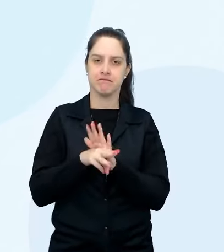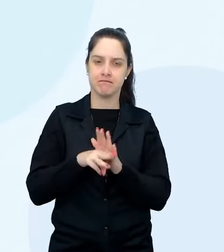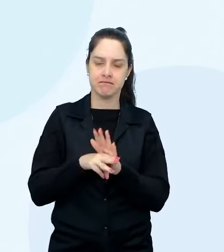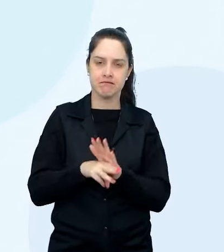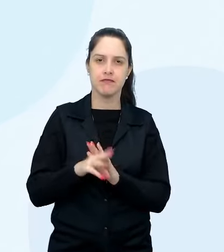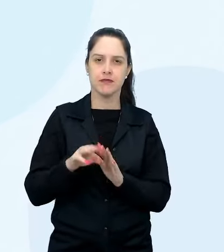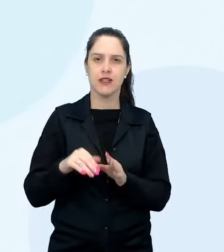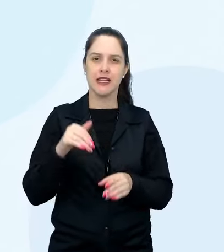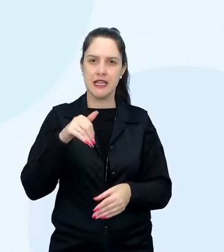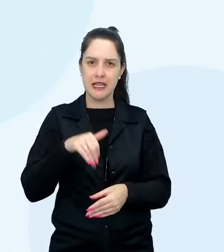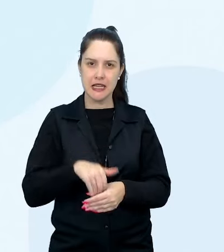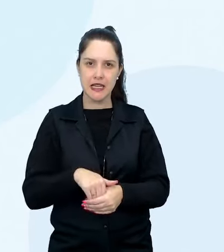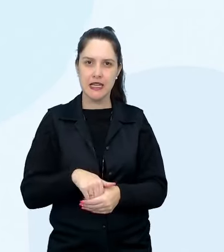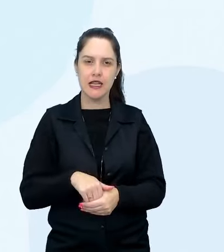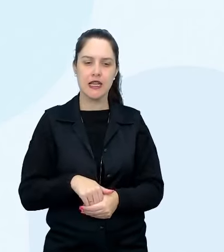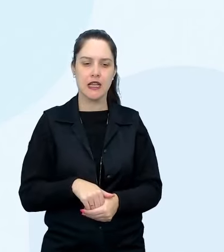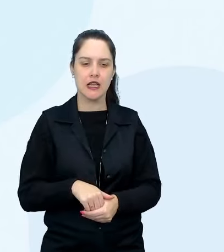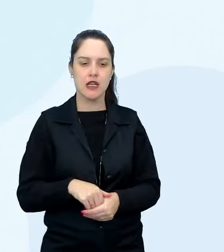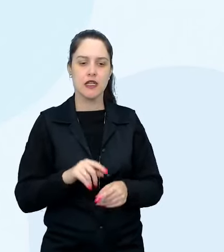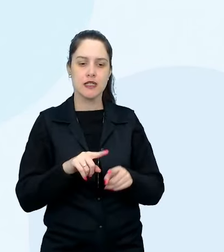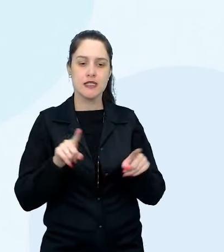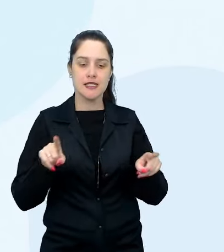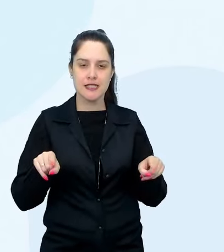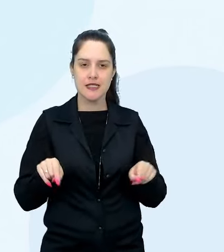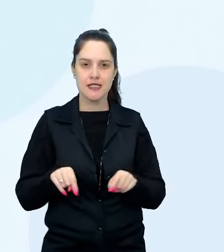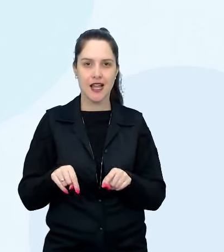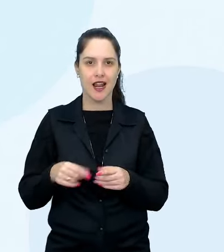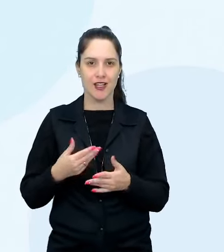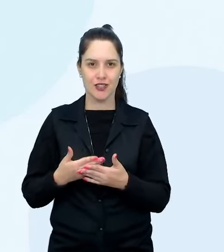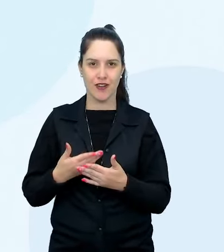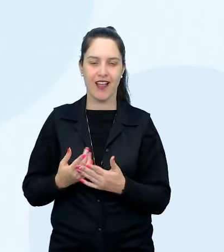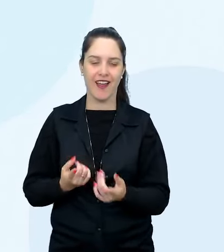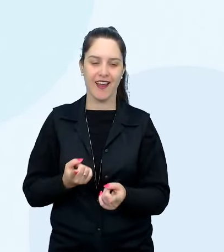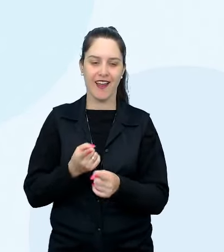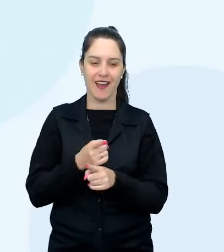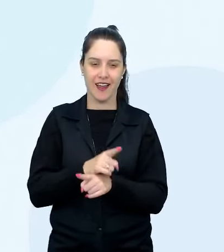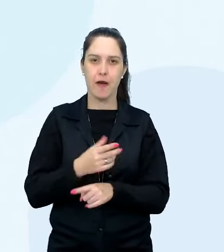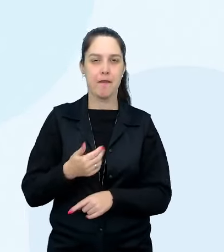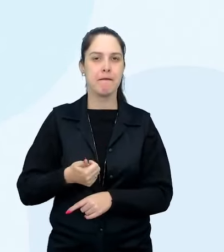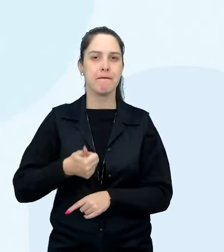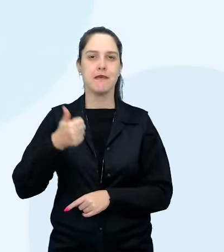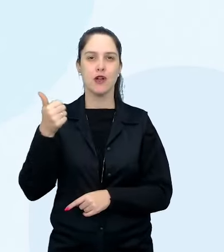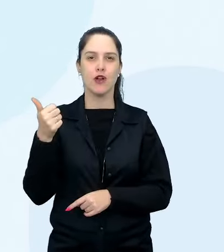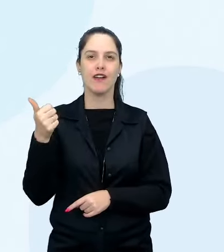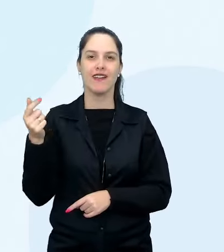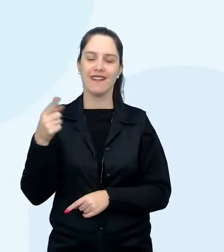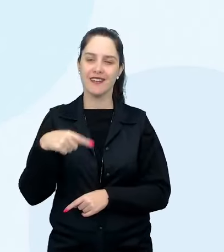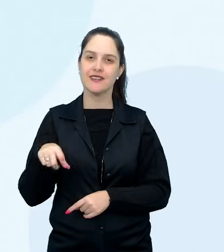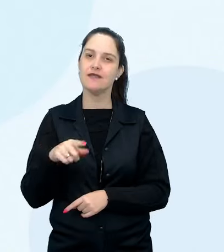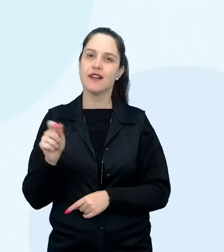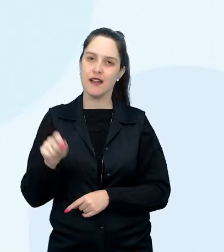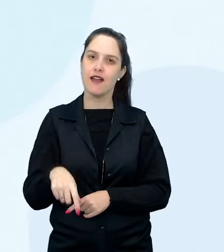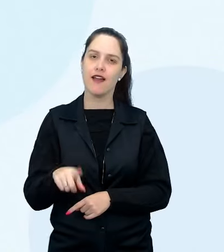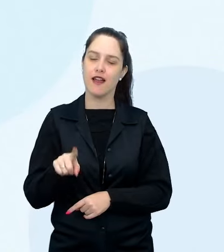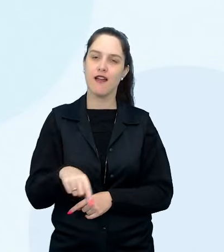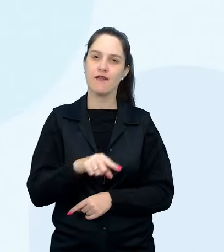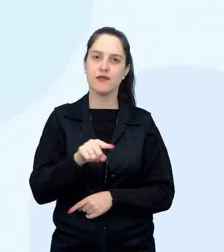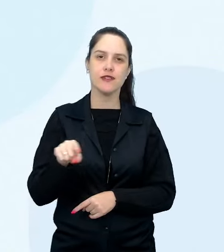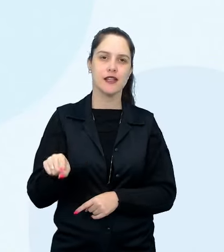Mas ele traz o que a gente chama de sala de aula invertida. Então, o ensino híbrido, ele olha esse método que é